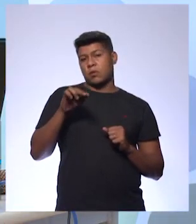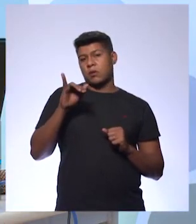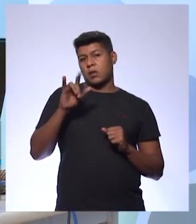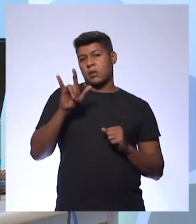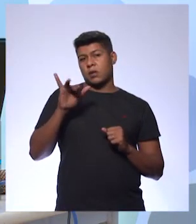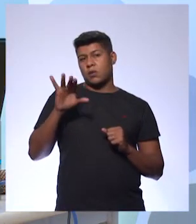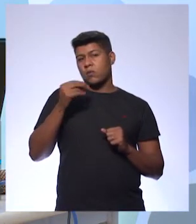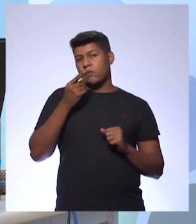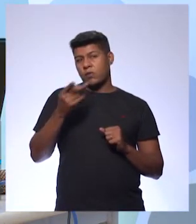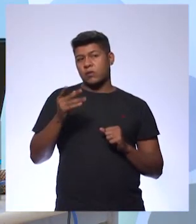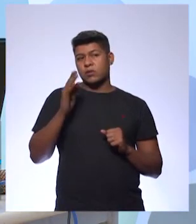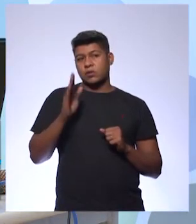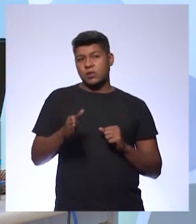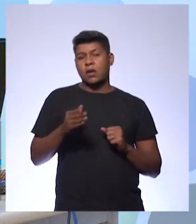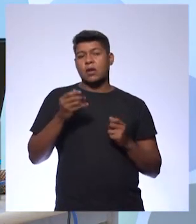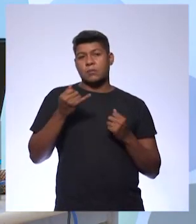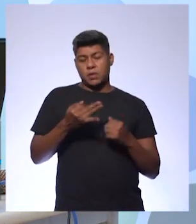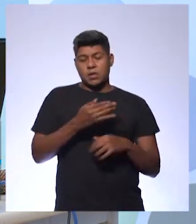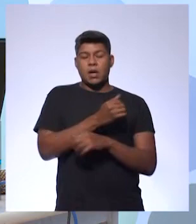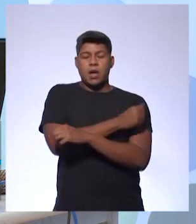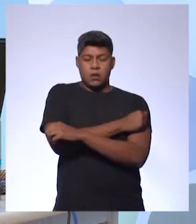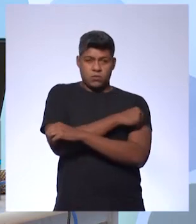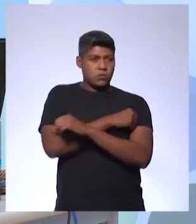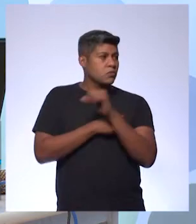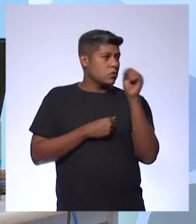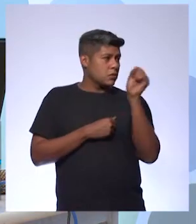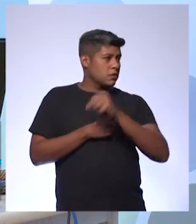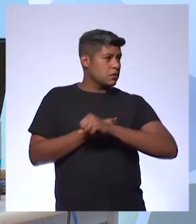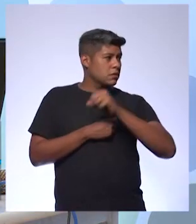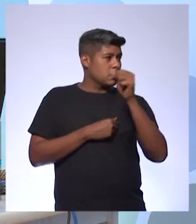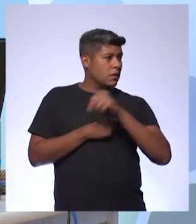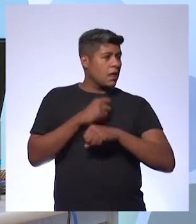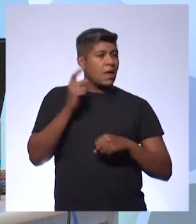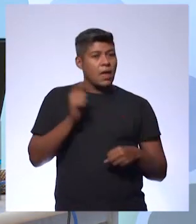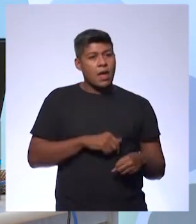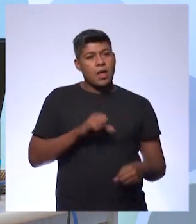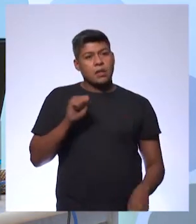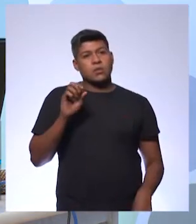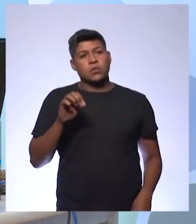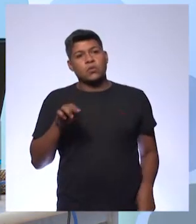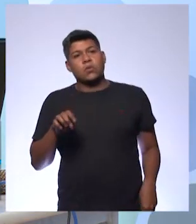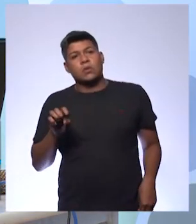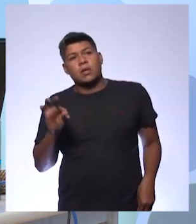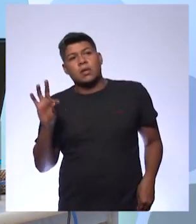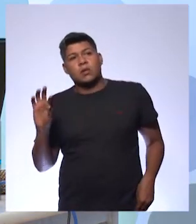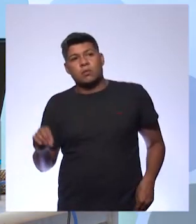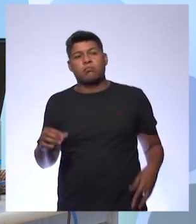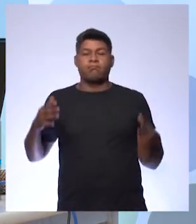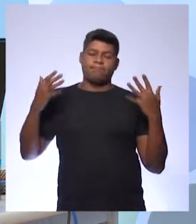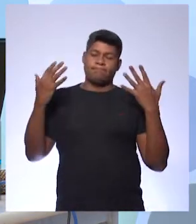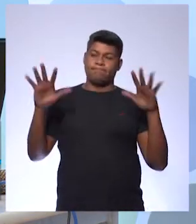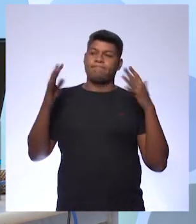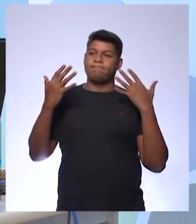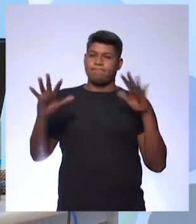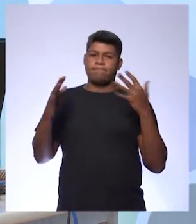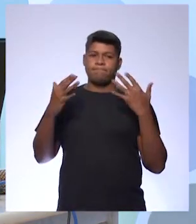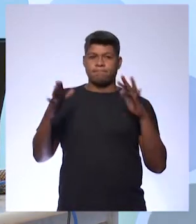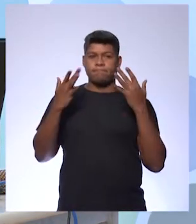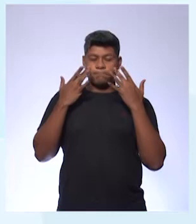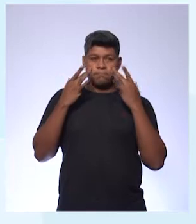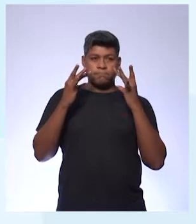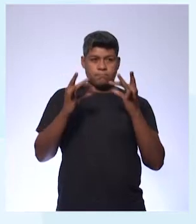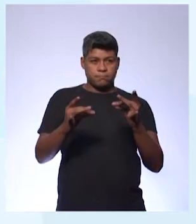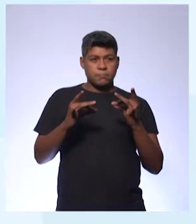Petronílio disse, já abordei com os meus alunos, sim. E este é um soneto. Muito bem. Presta atenção